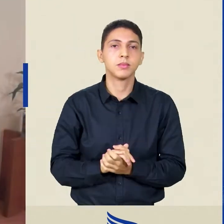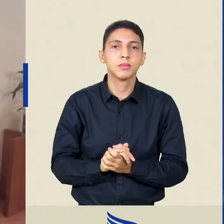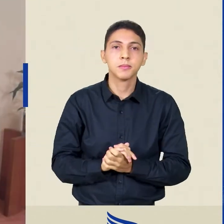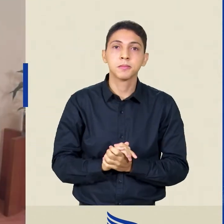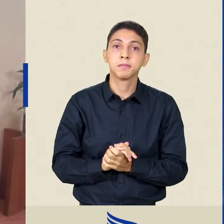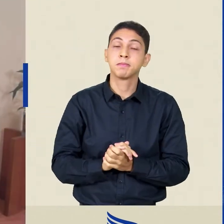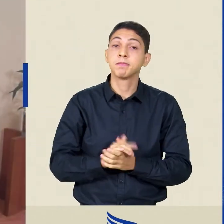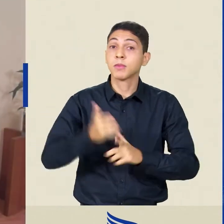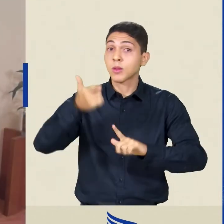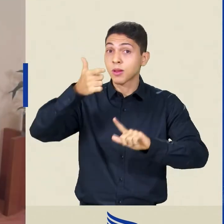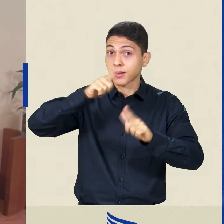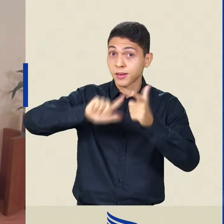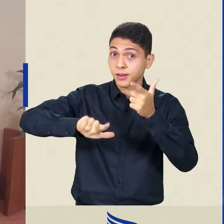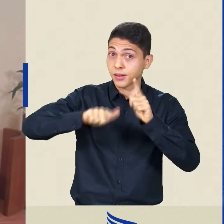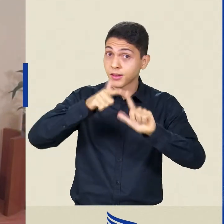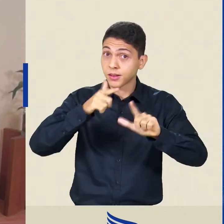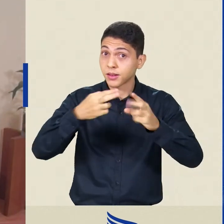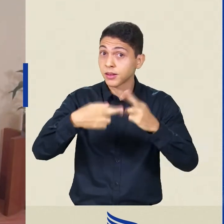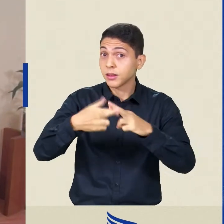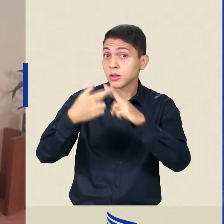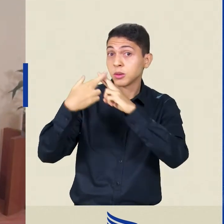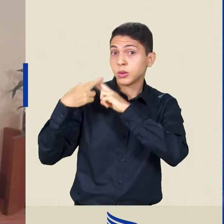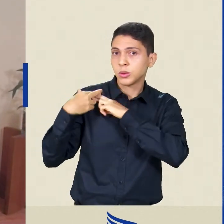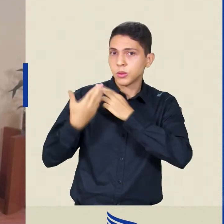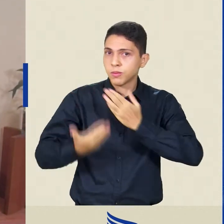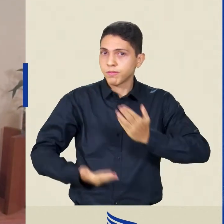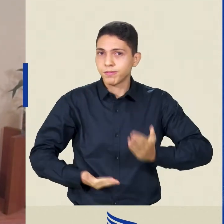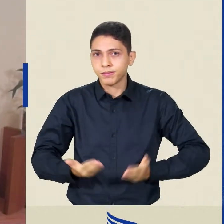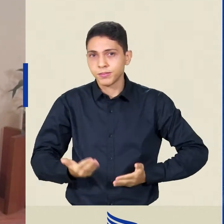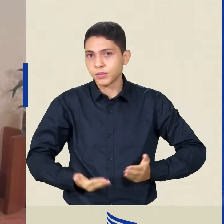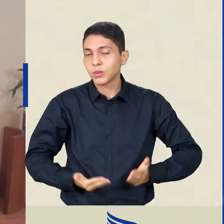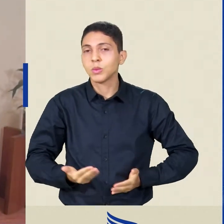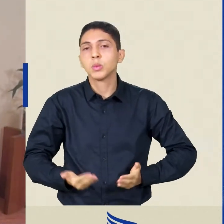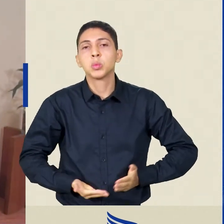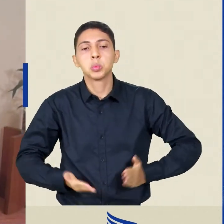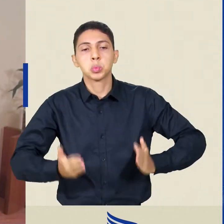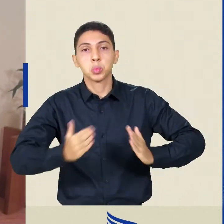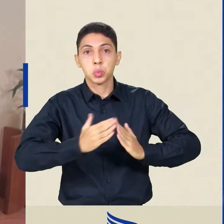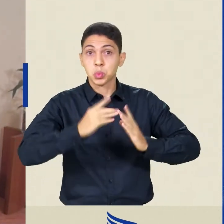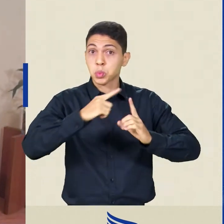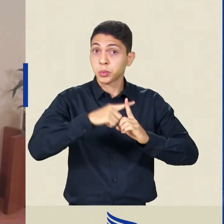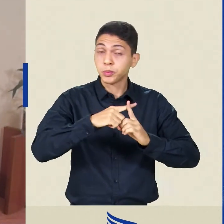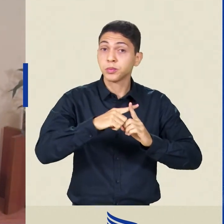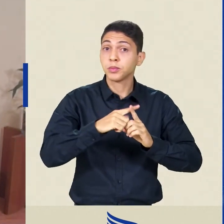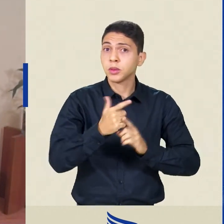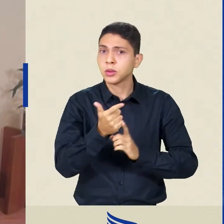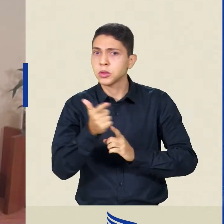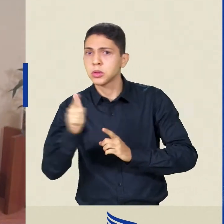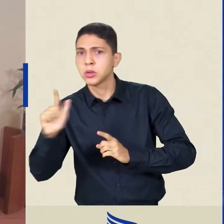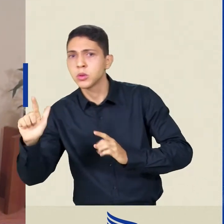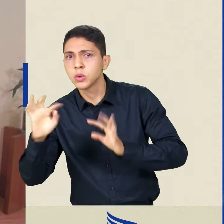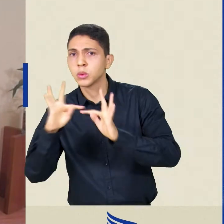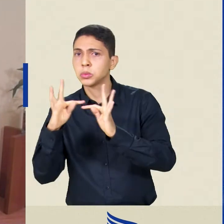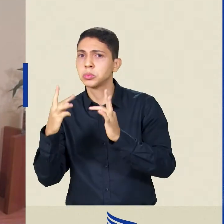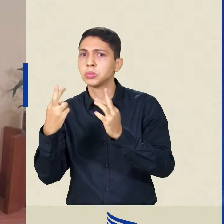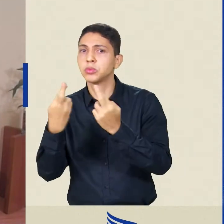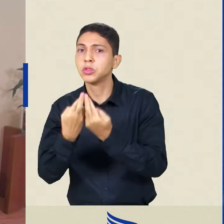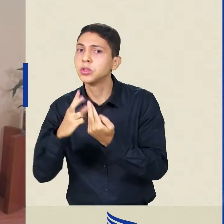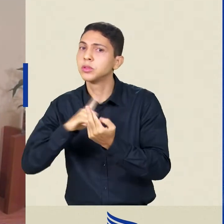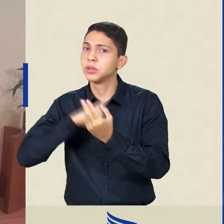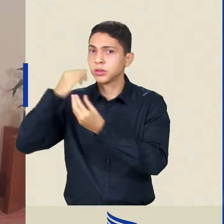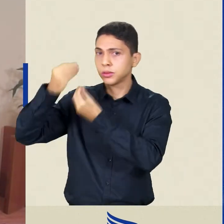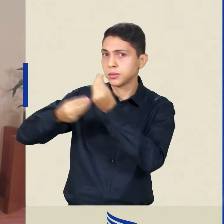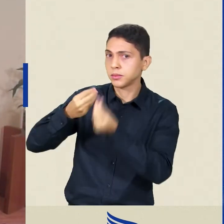Os levitas eram responsáveis pelo serviço no templo. Ao contrário de outras tribos, eles não receberam terras por herança.